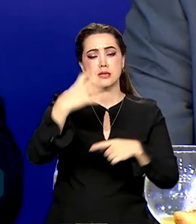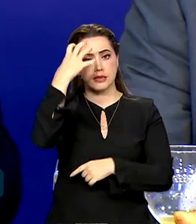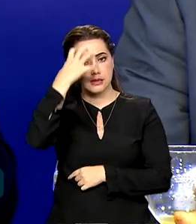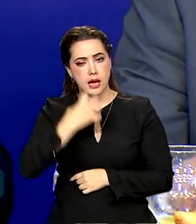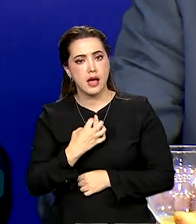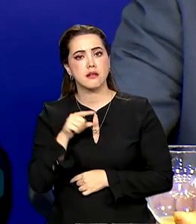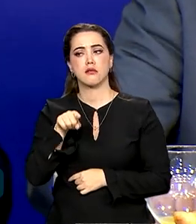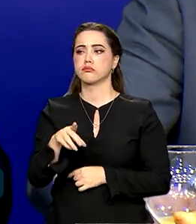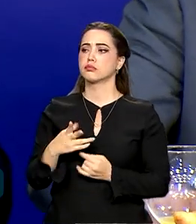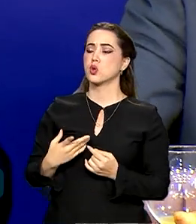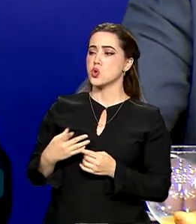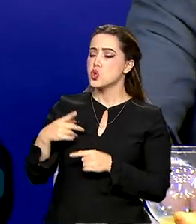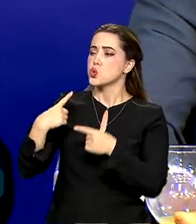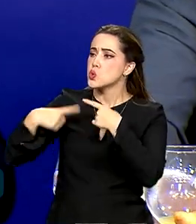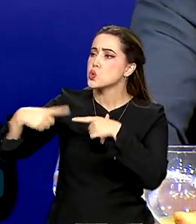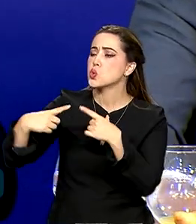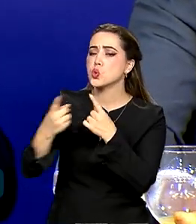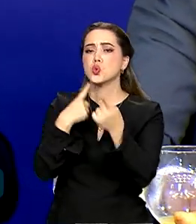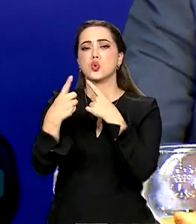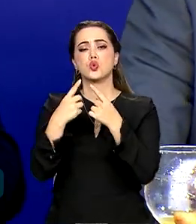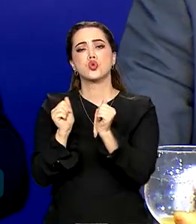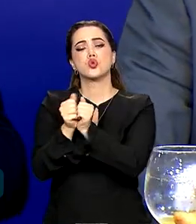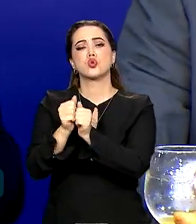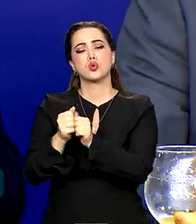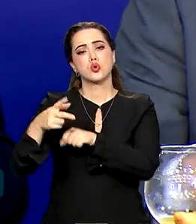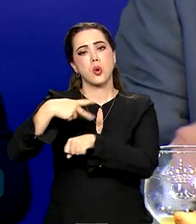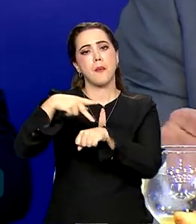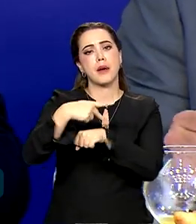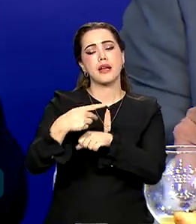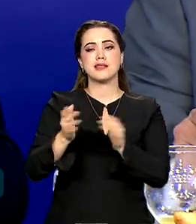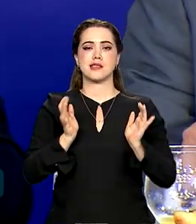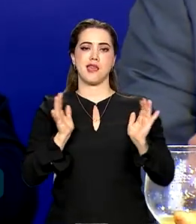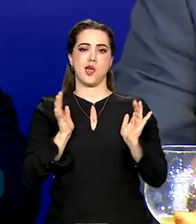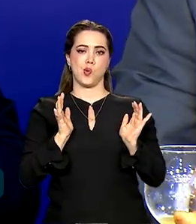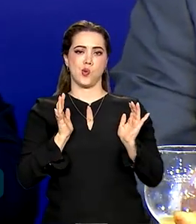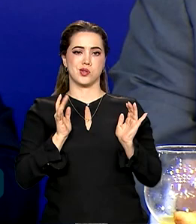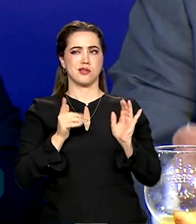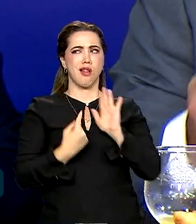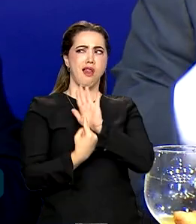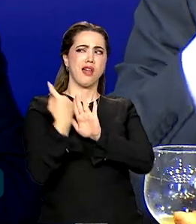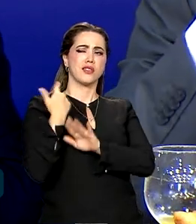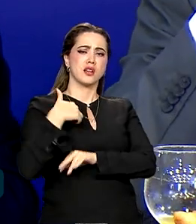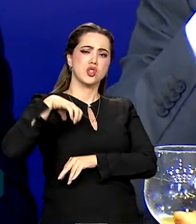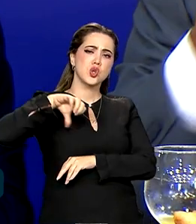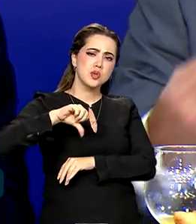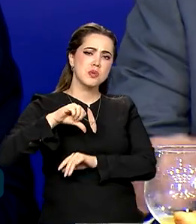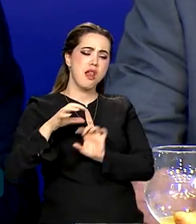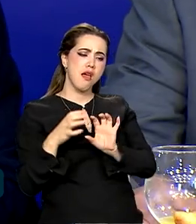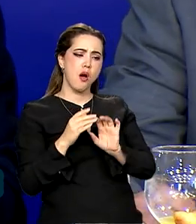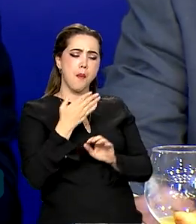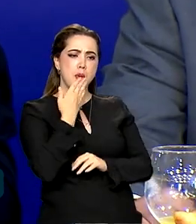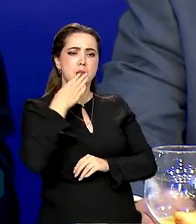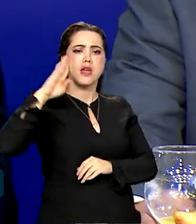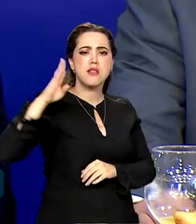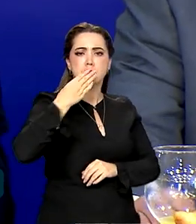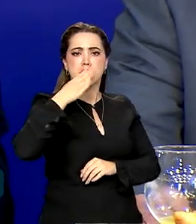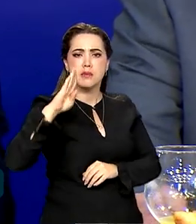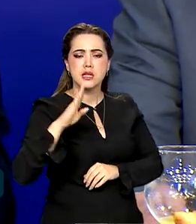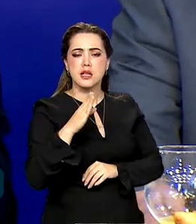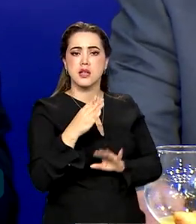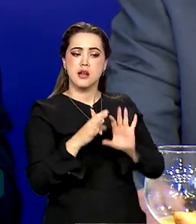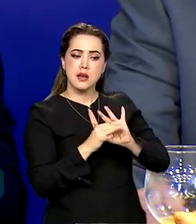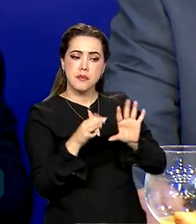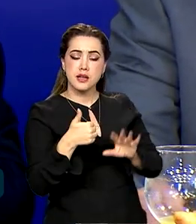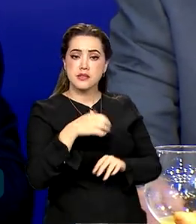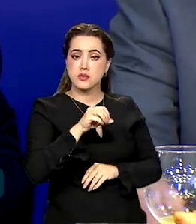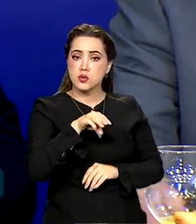os países ricos que desde 2009 prometeram a liberação de 100 bilhões de dólares para criar um fundo